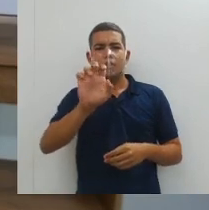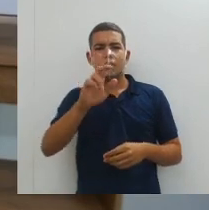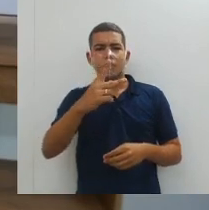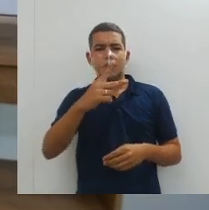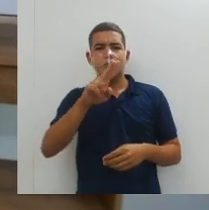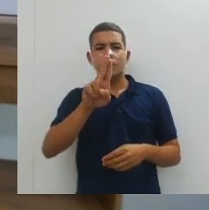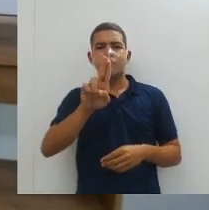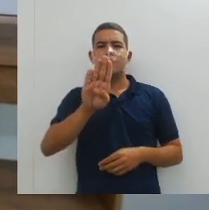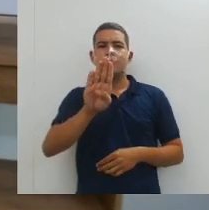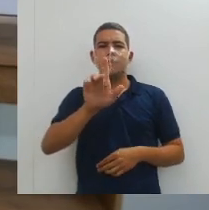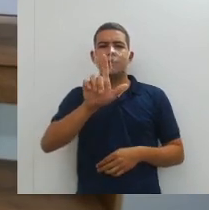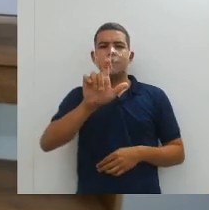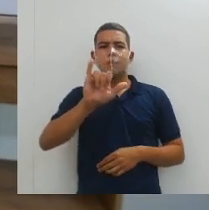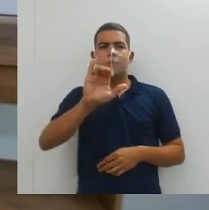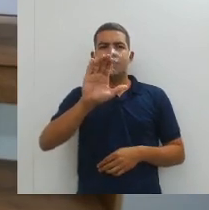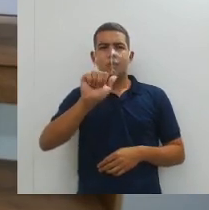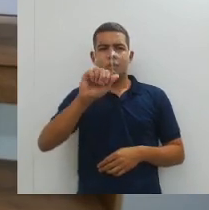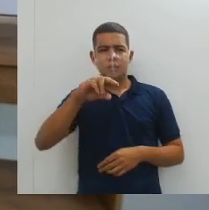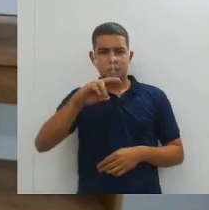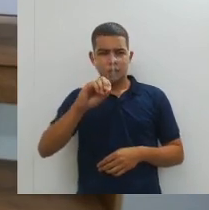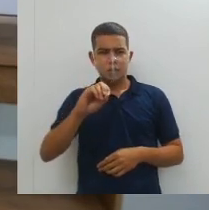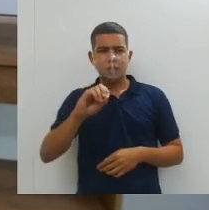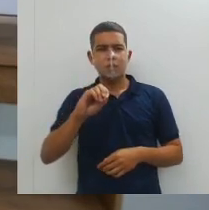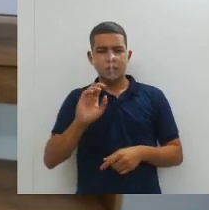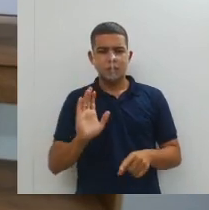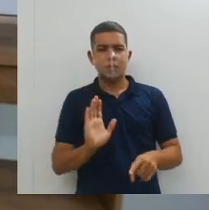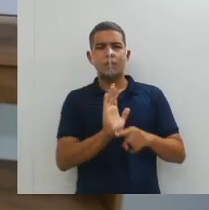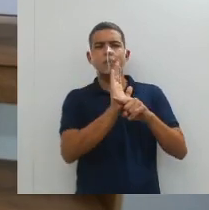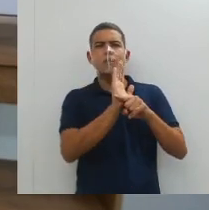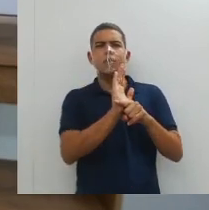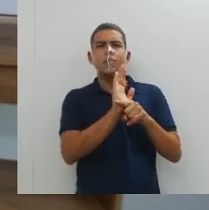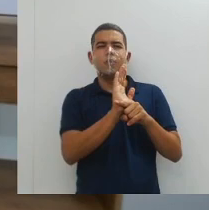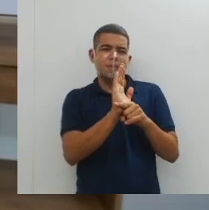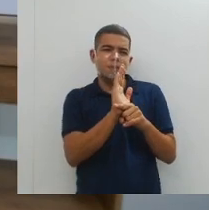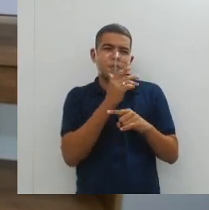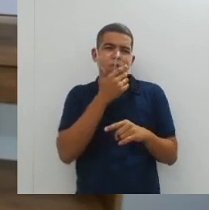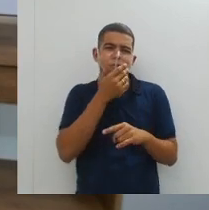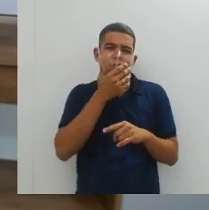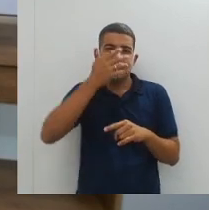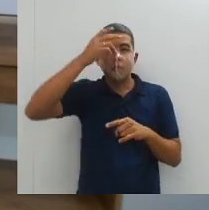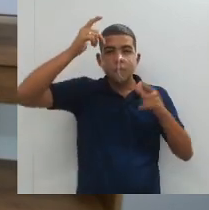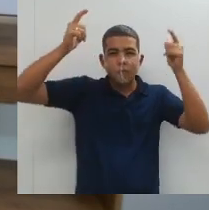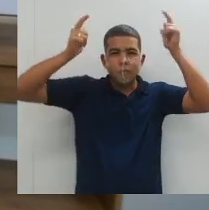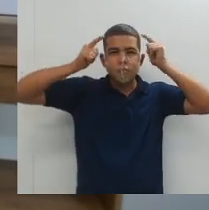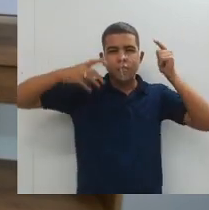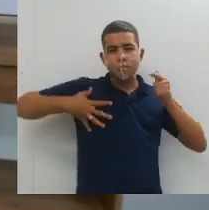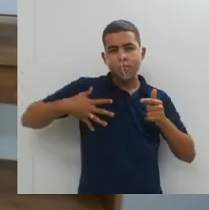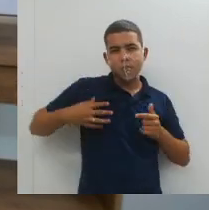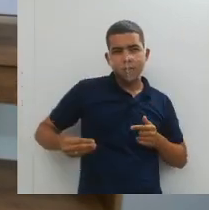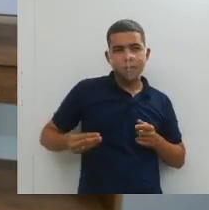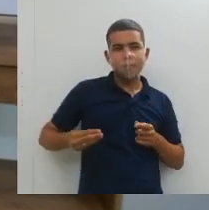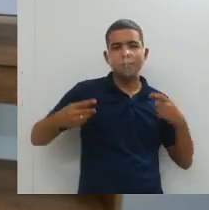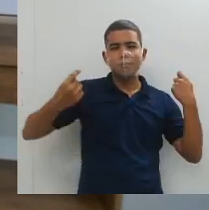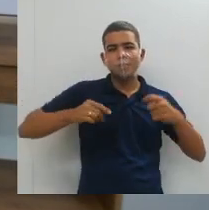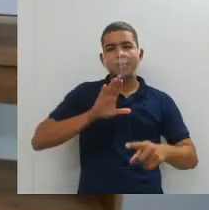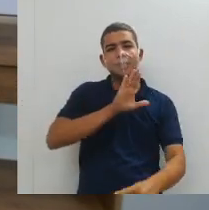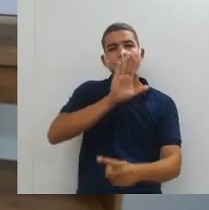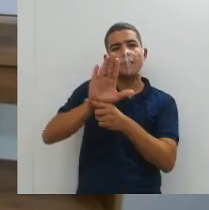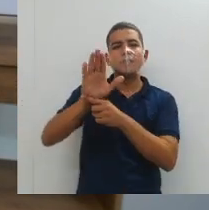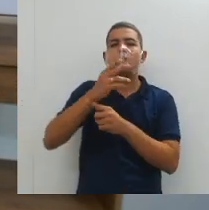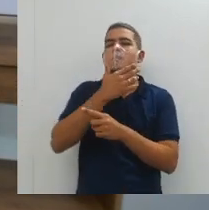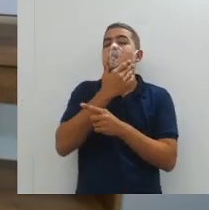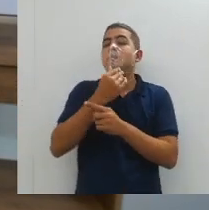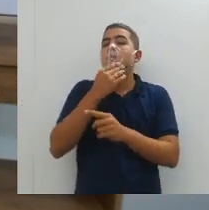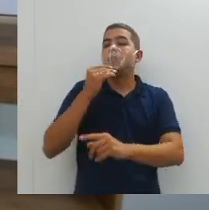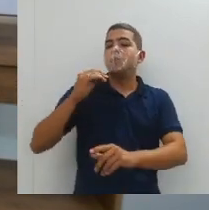Para Maquiavel, o príncipe deveria ajudar na transição do homem para um